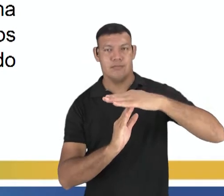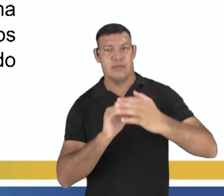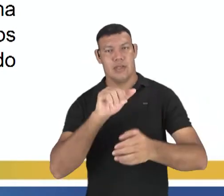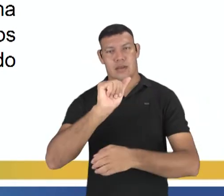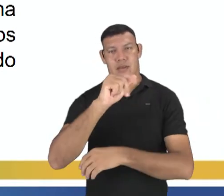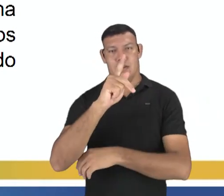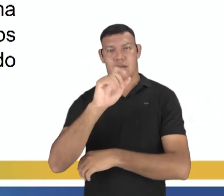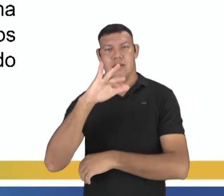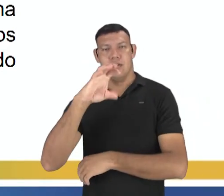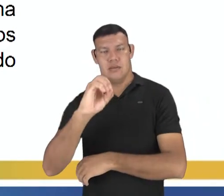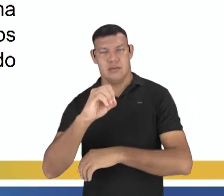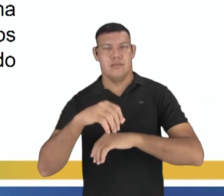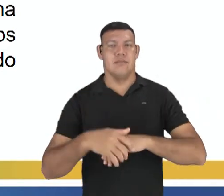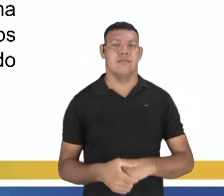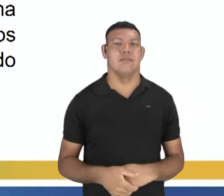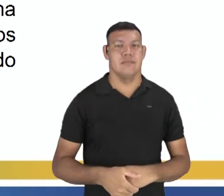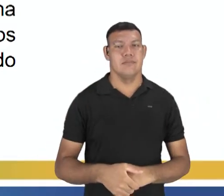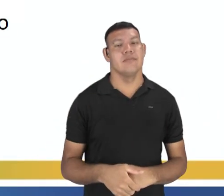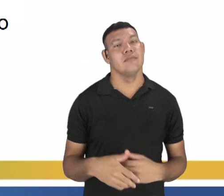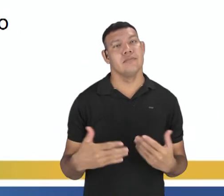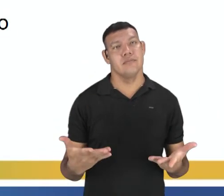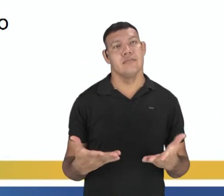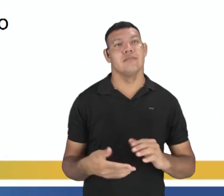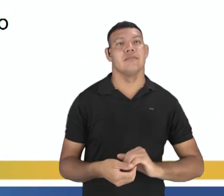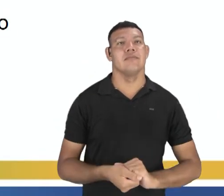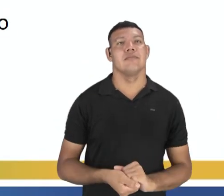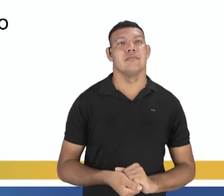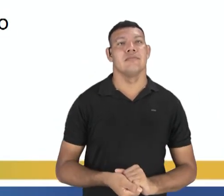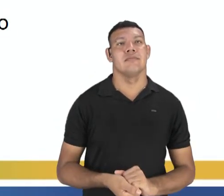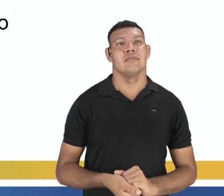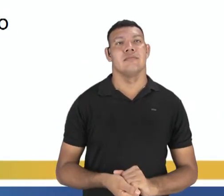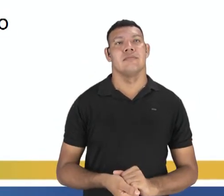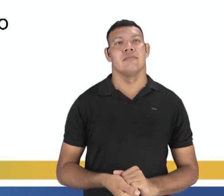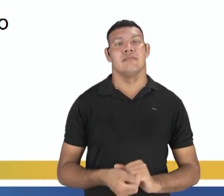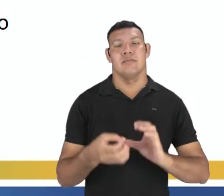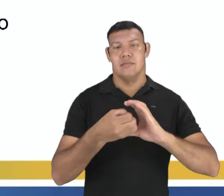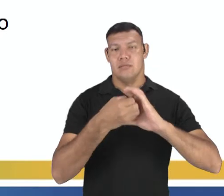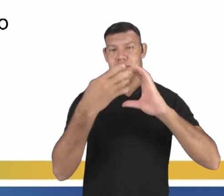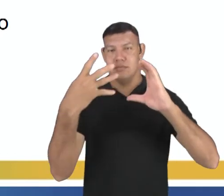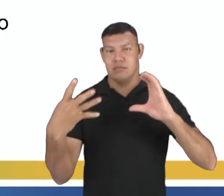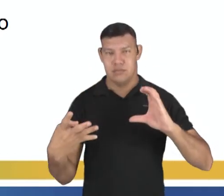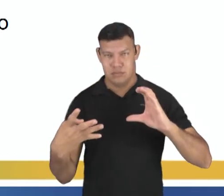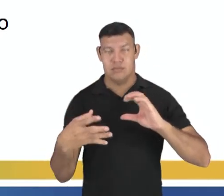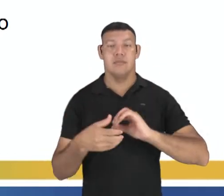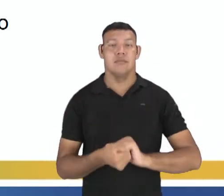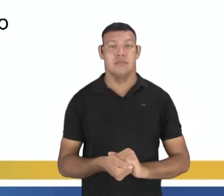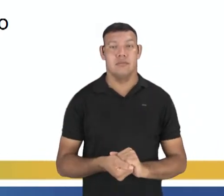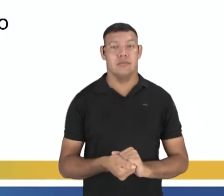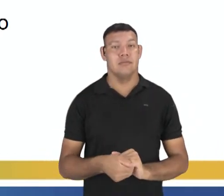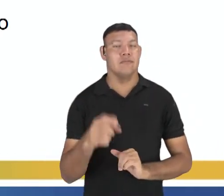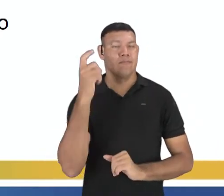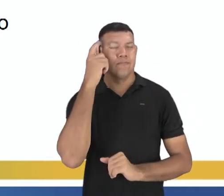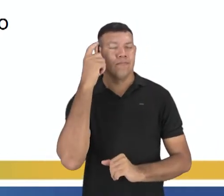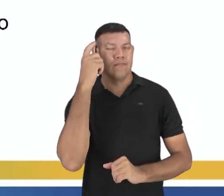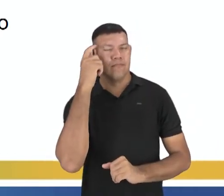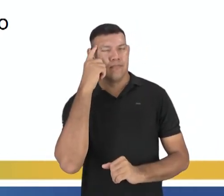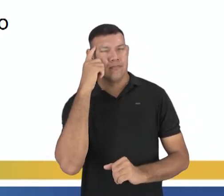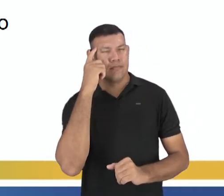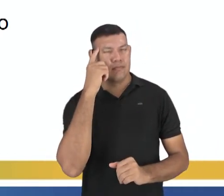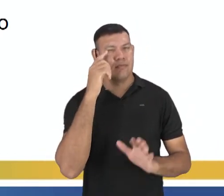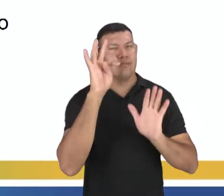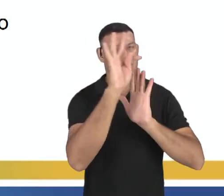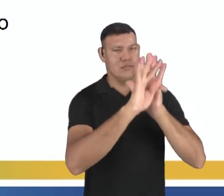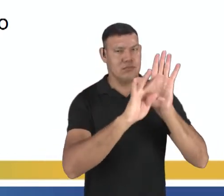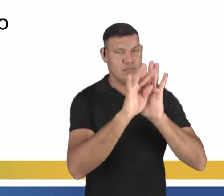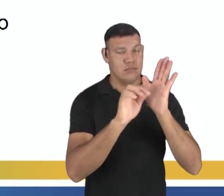situado embaixo do texto. As características, nós pensamos no texto jornalístico,